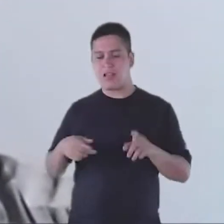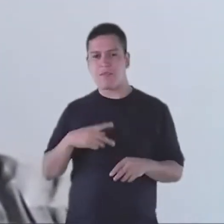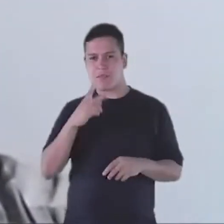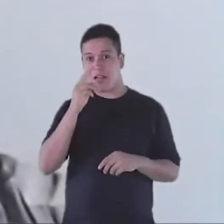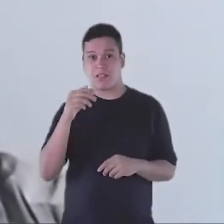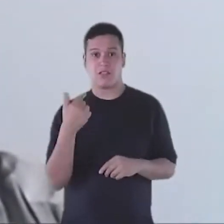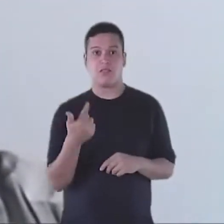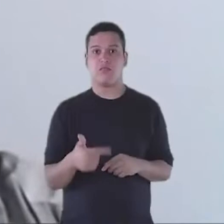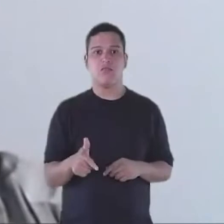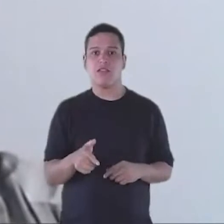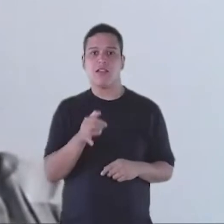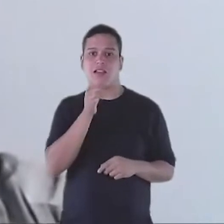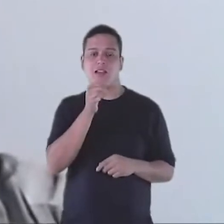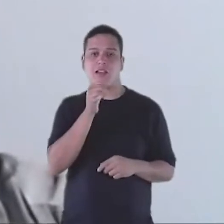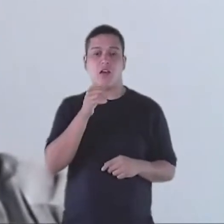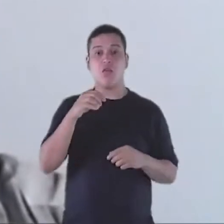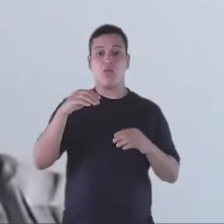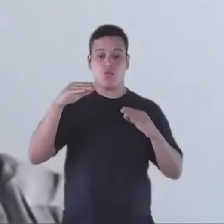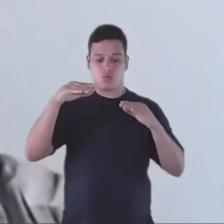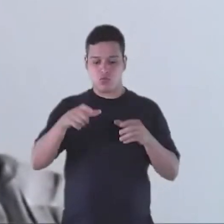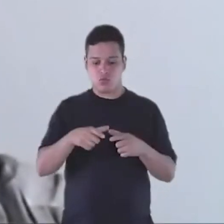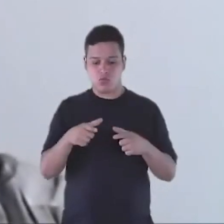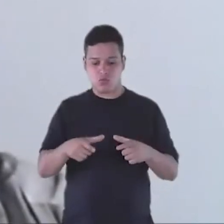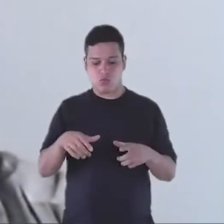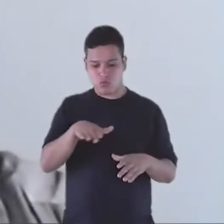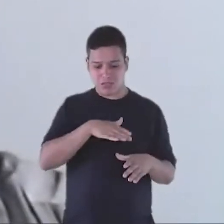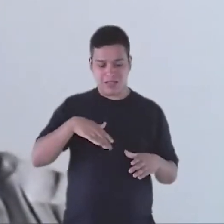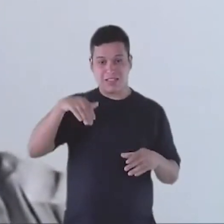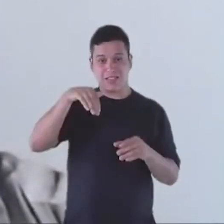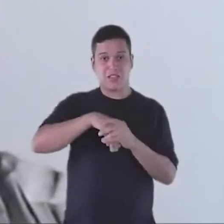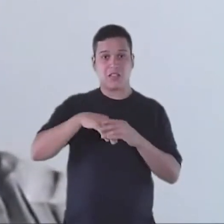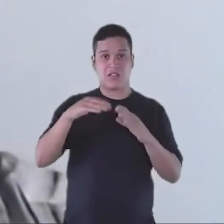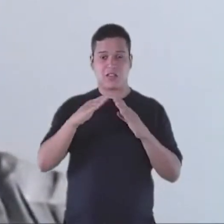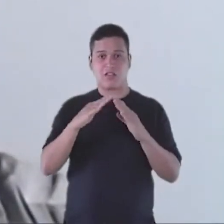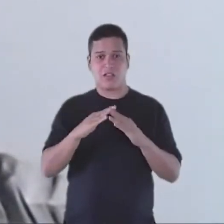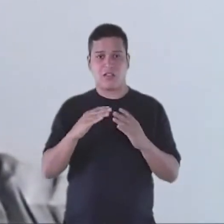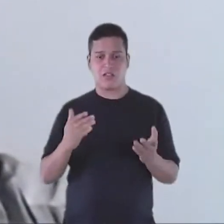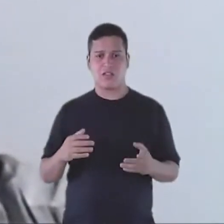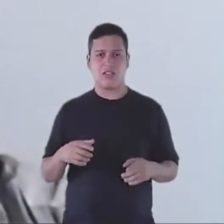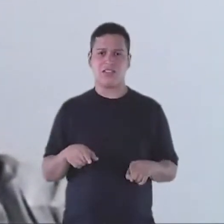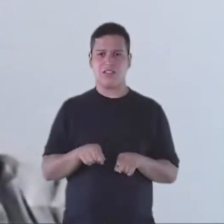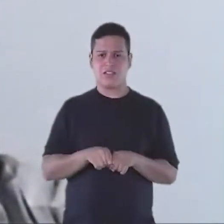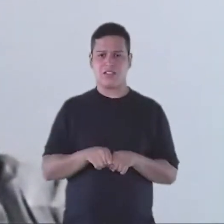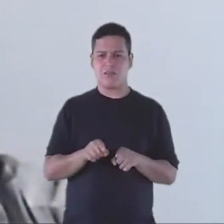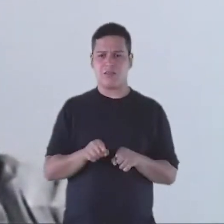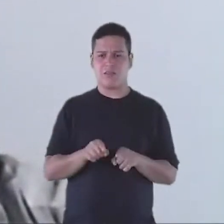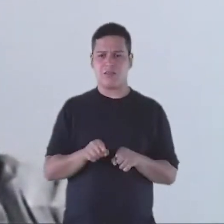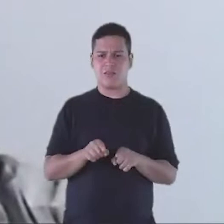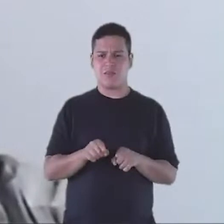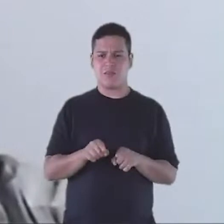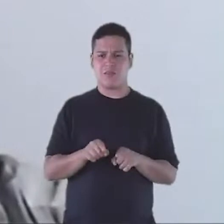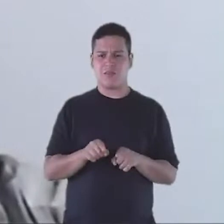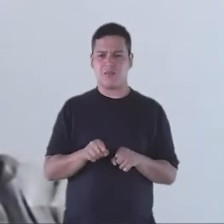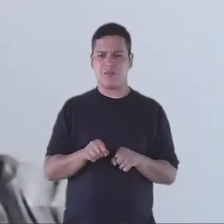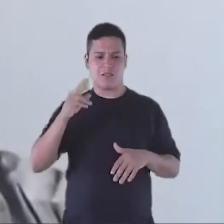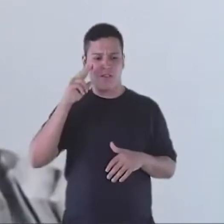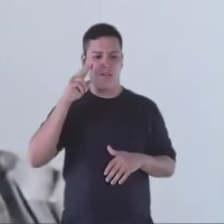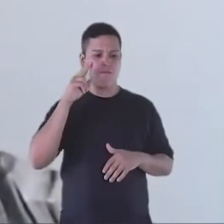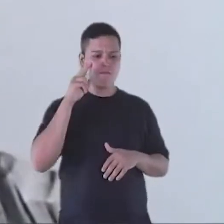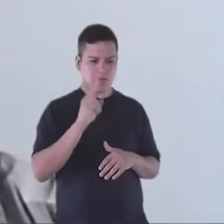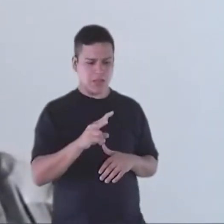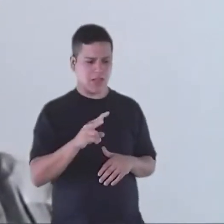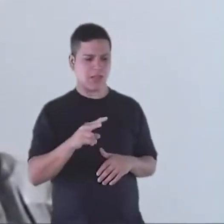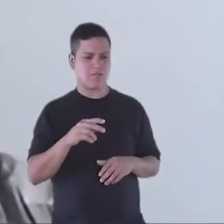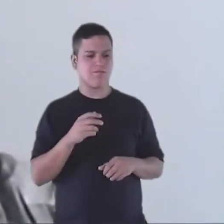casa, nem na estalagem, nem nos logradouros, nem à beira